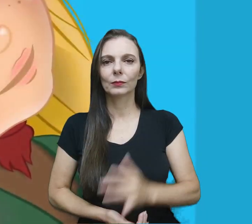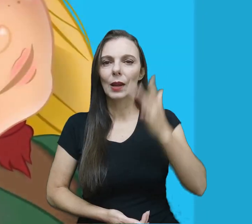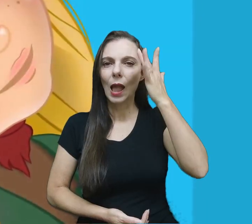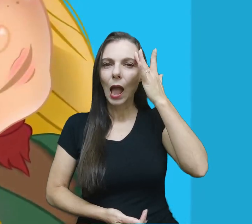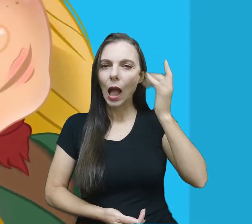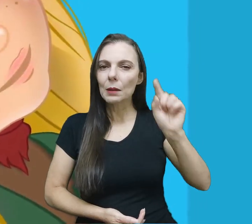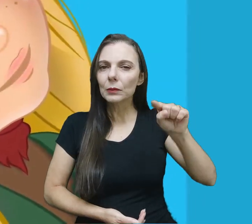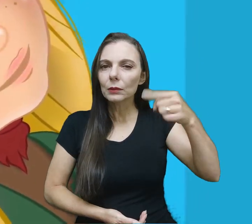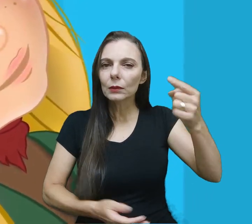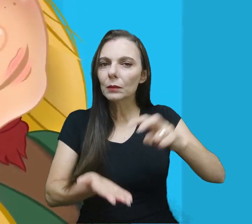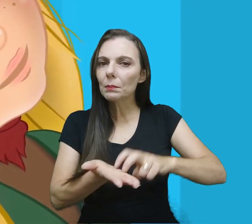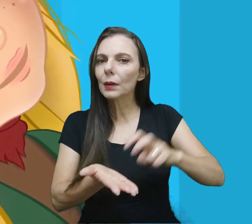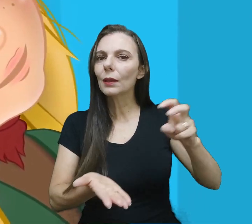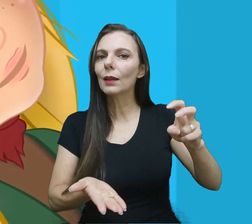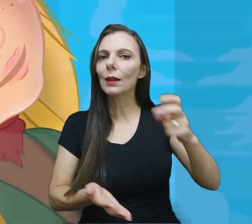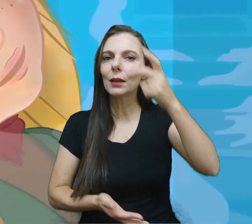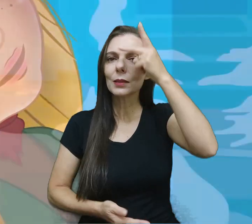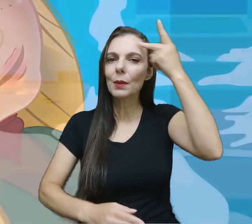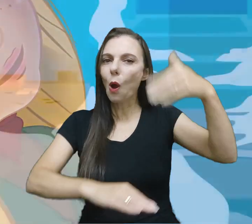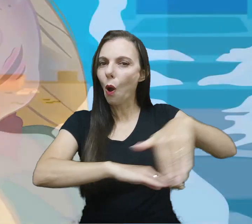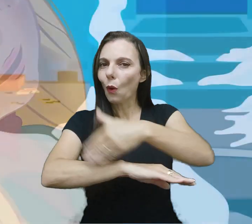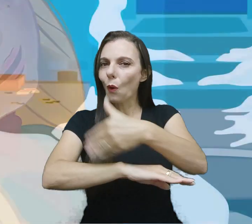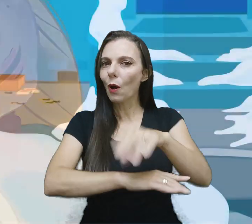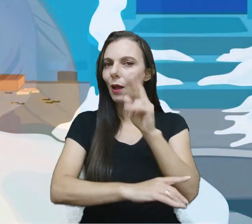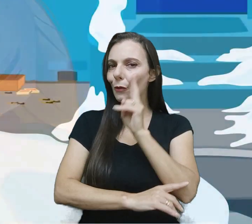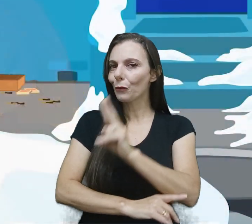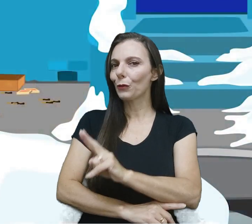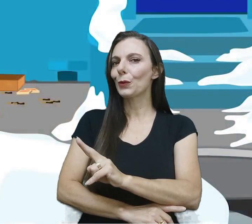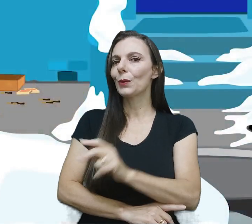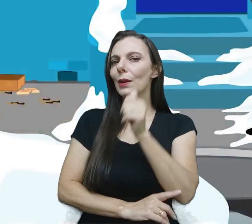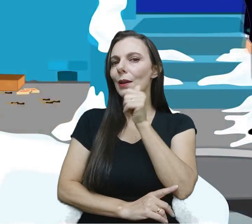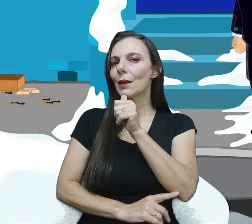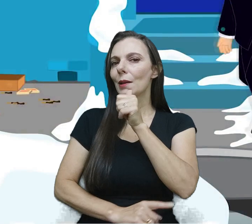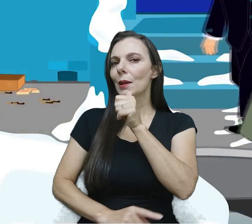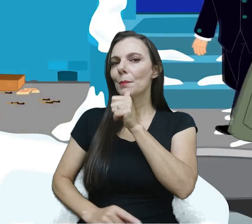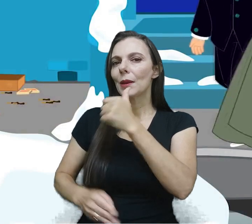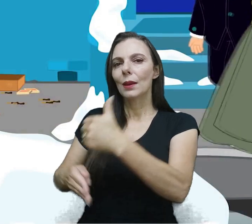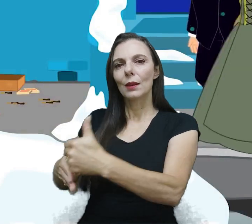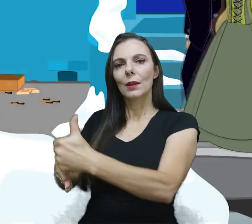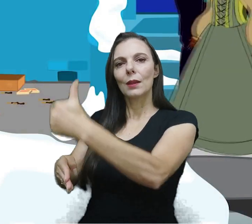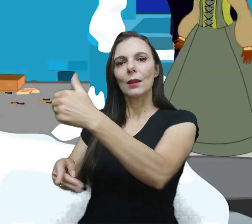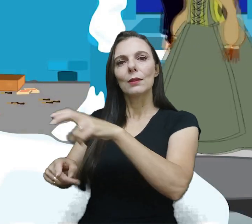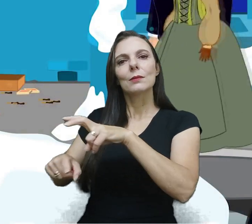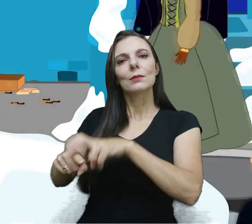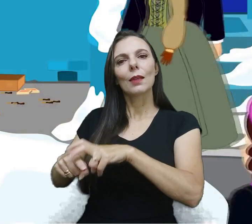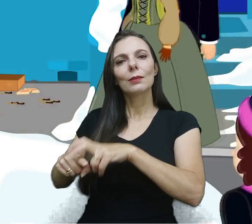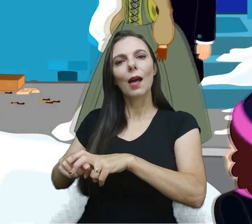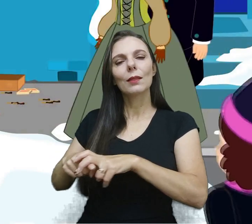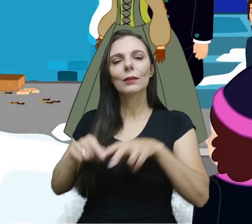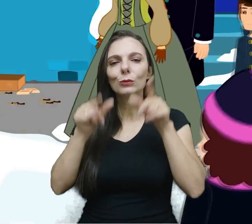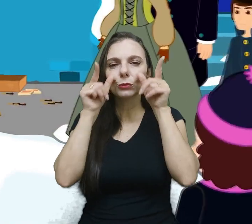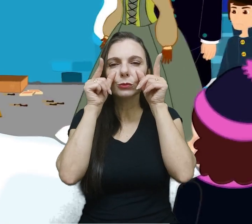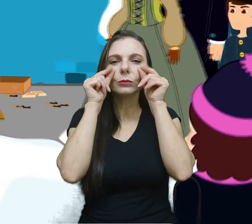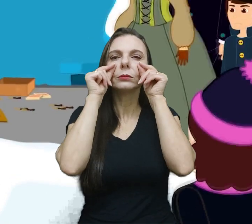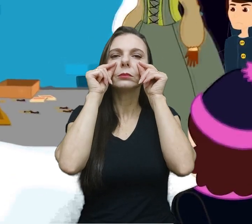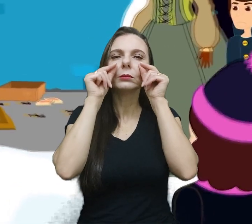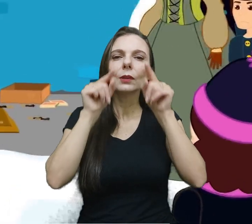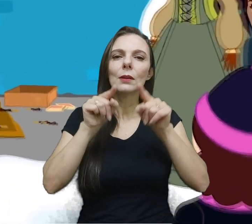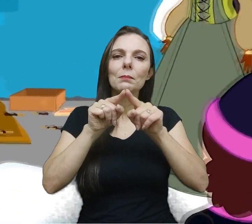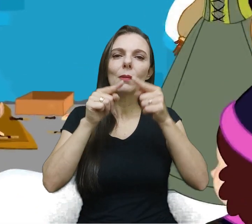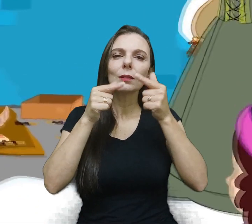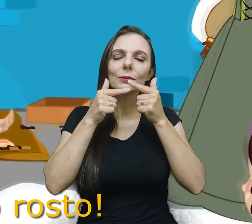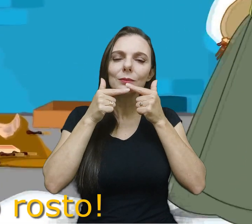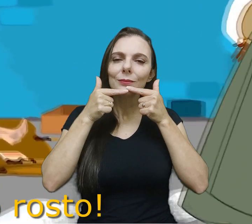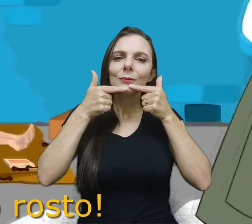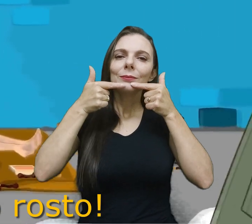Na manhã seguinte, as pessoas que passavam na rua viam a garotinha sentada na parede com os olhos